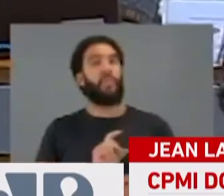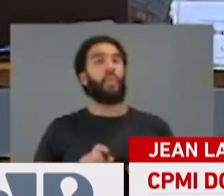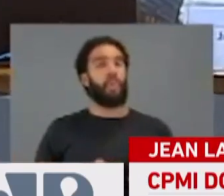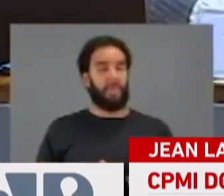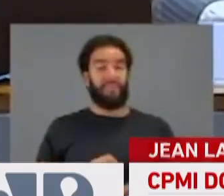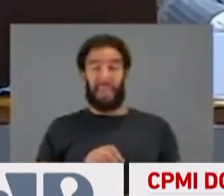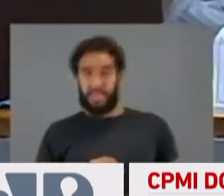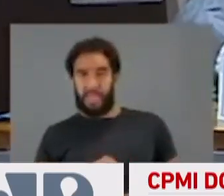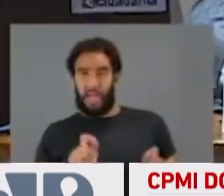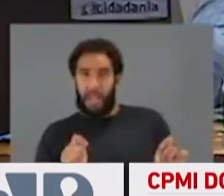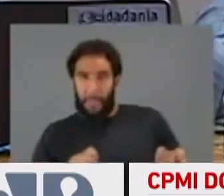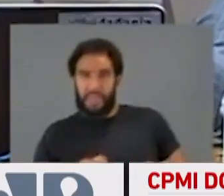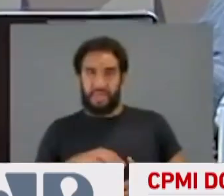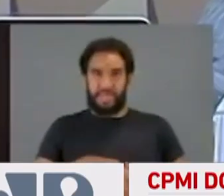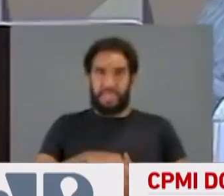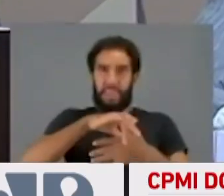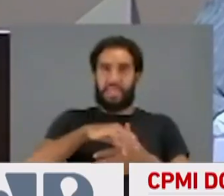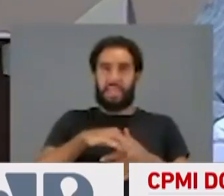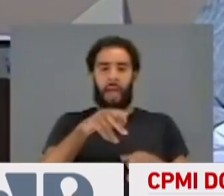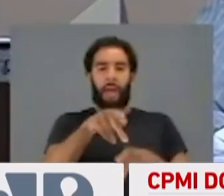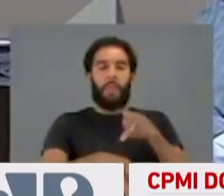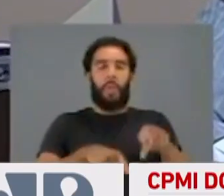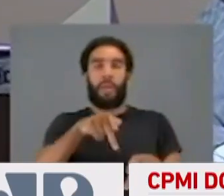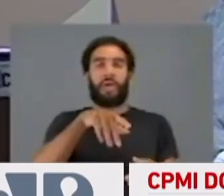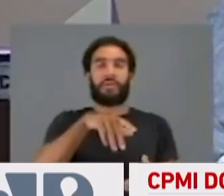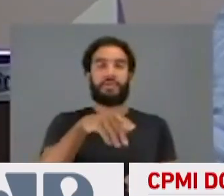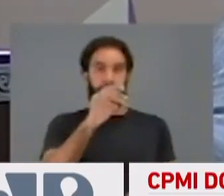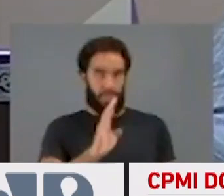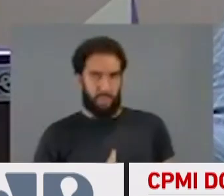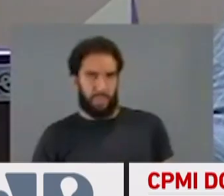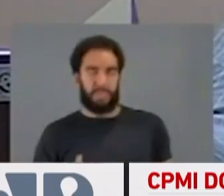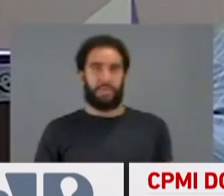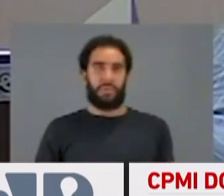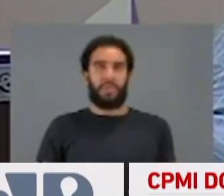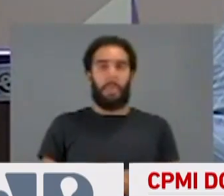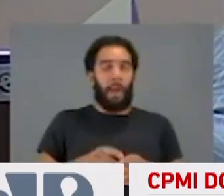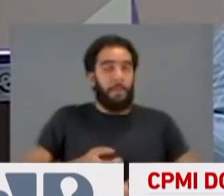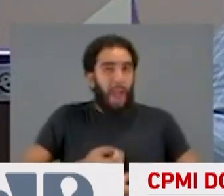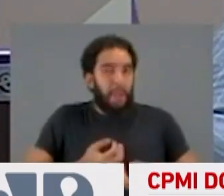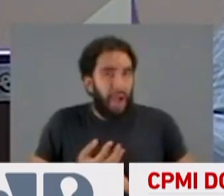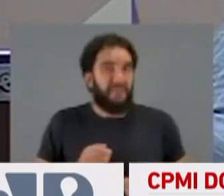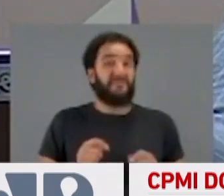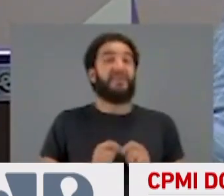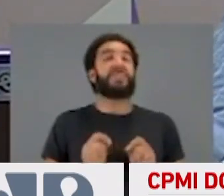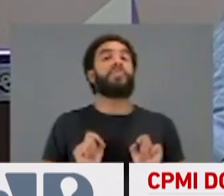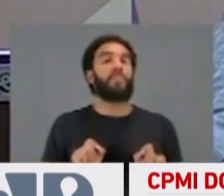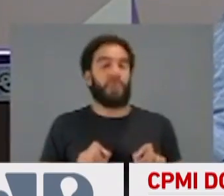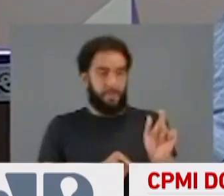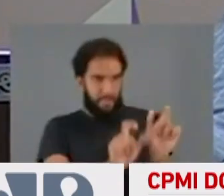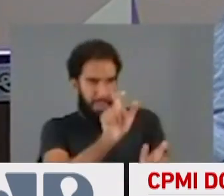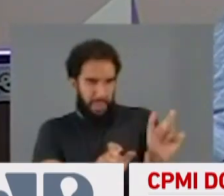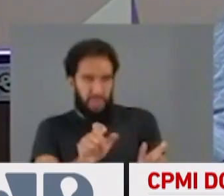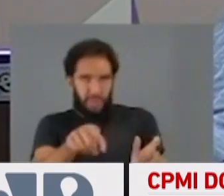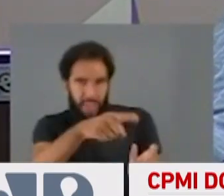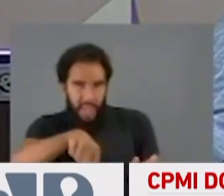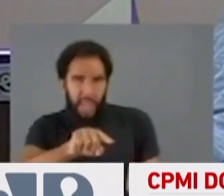que ele tinha de liderança sobrenação uma palavra dele uma manifestação dele faria com aquelas pessoas que tivessem